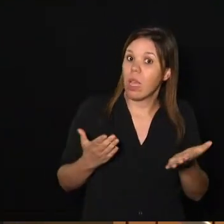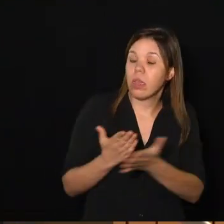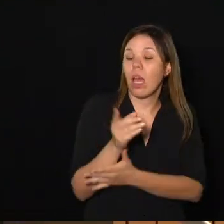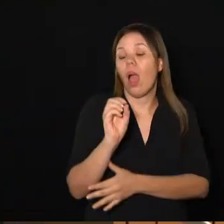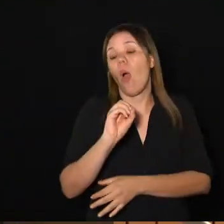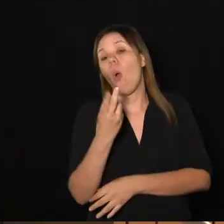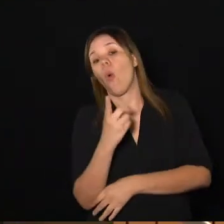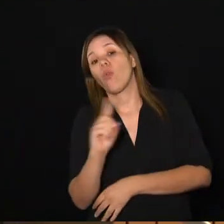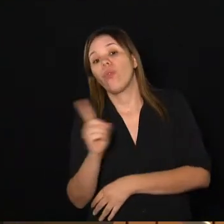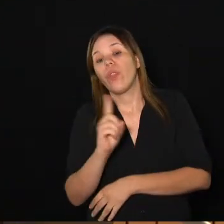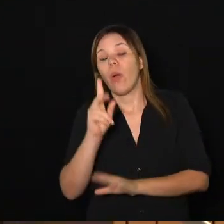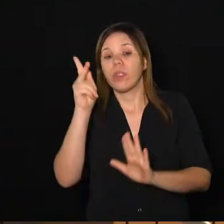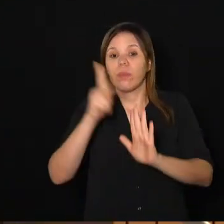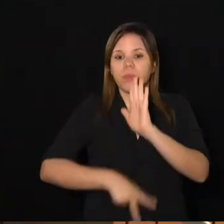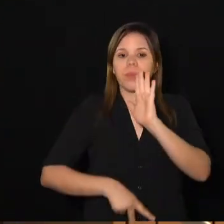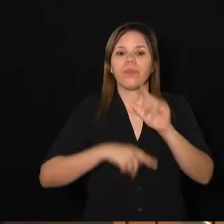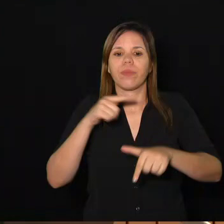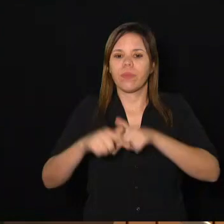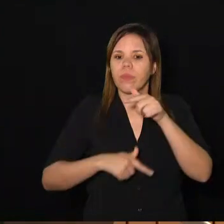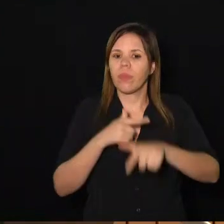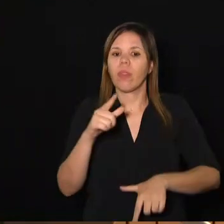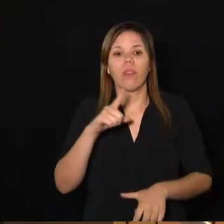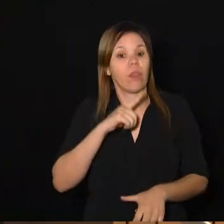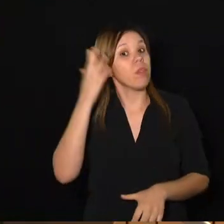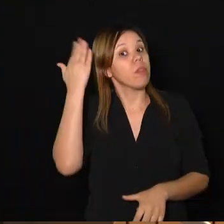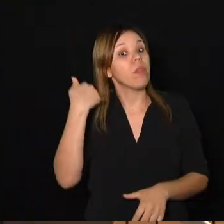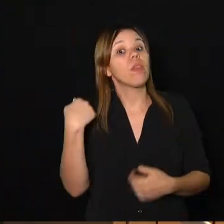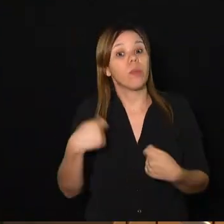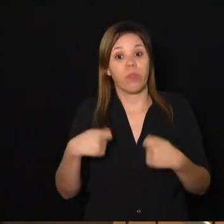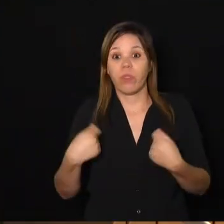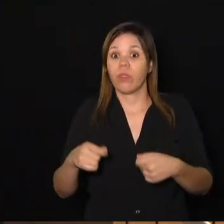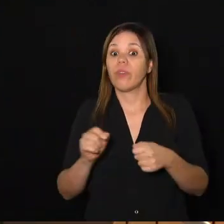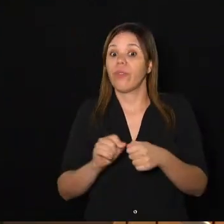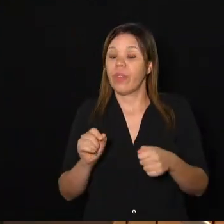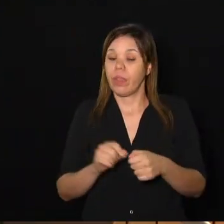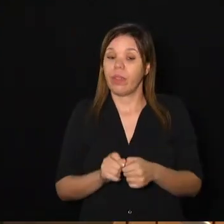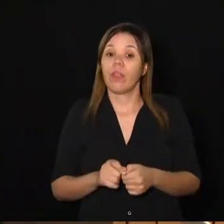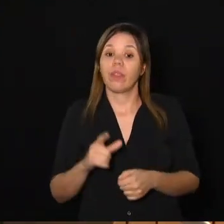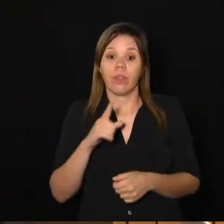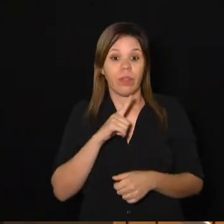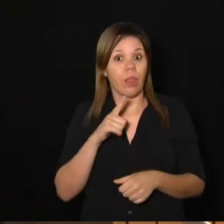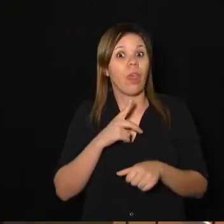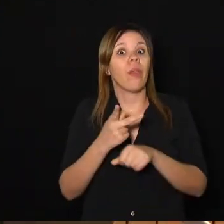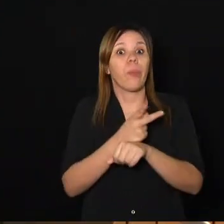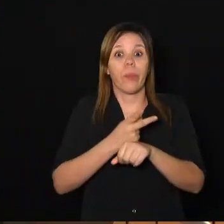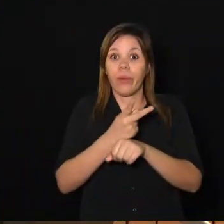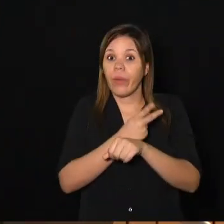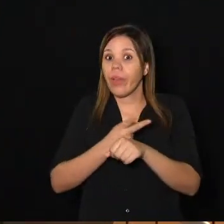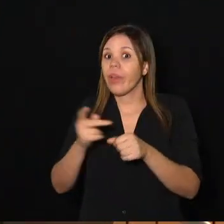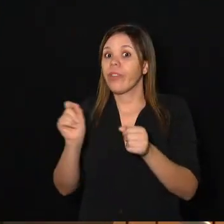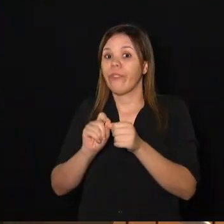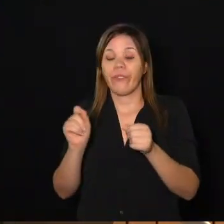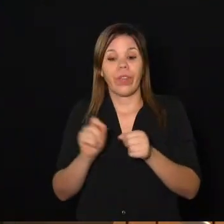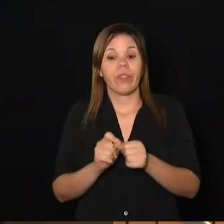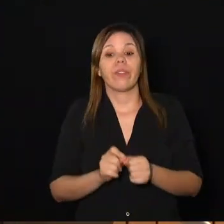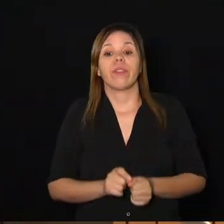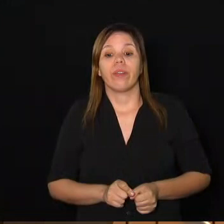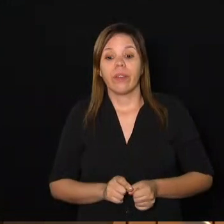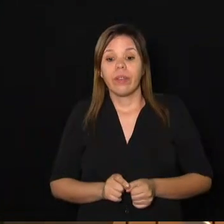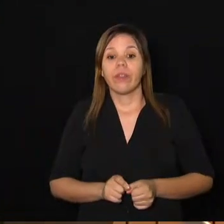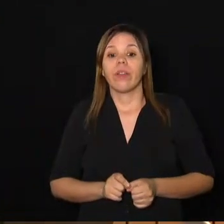vou trabalhar sim sei sei o que eu tenho que fazer tenho procurado fazer a ver é